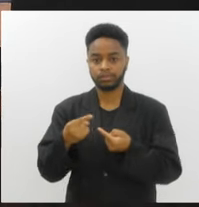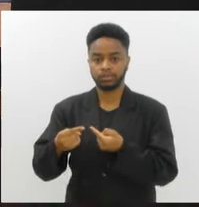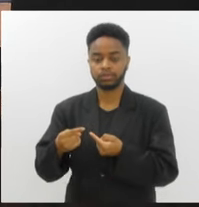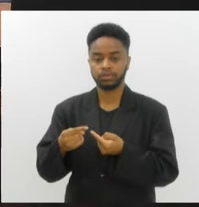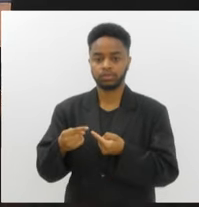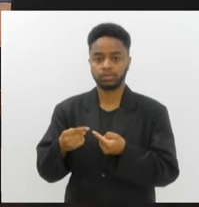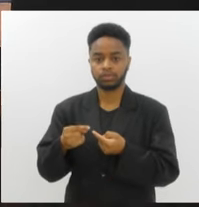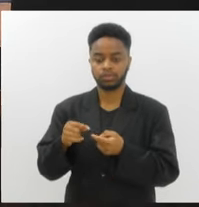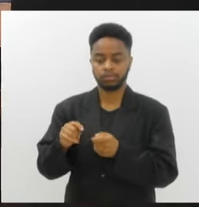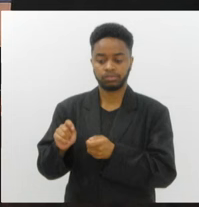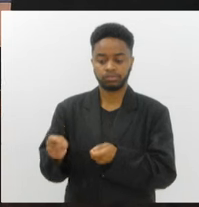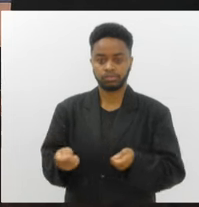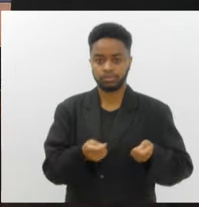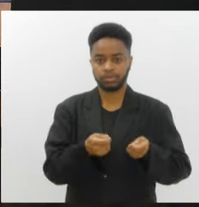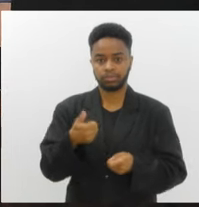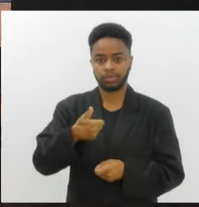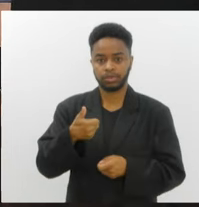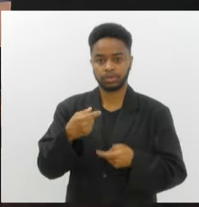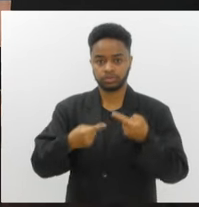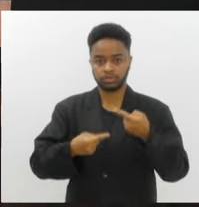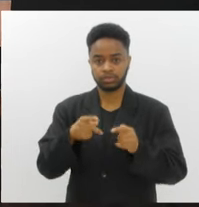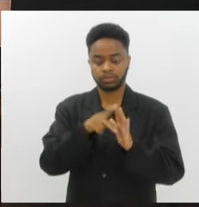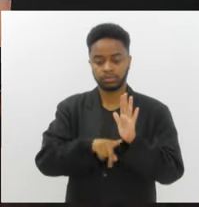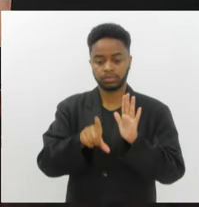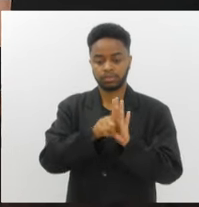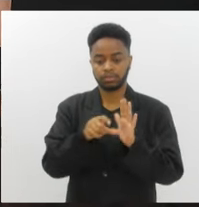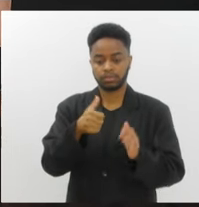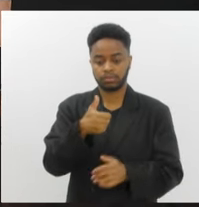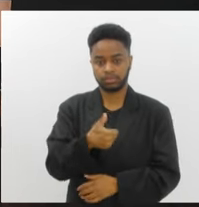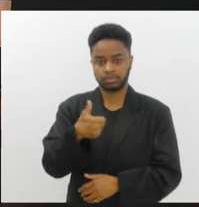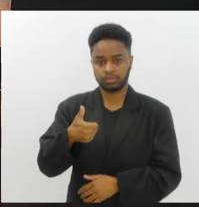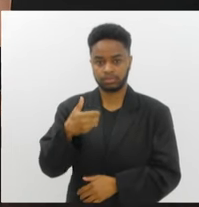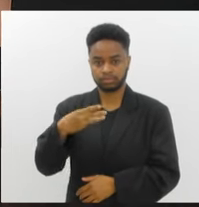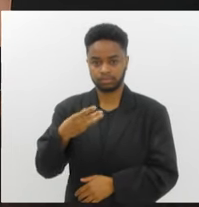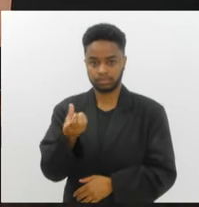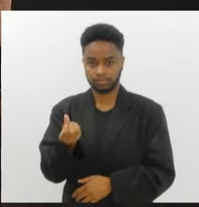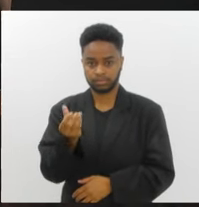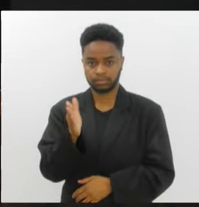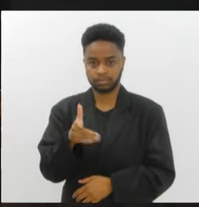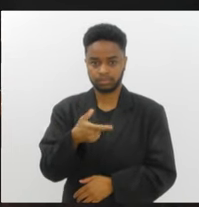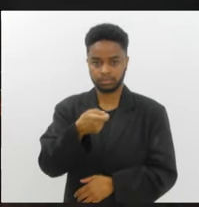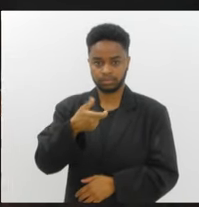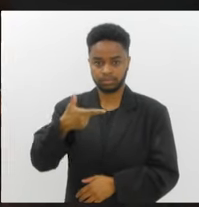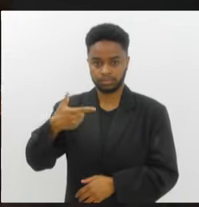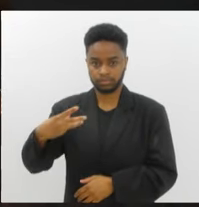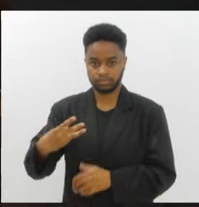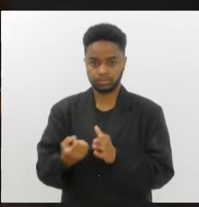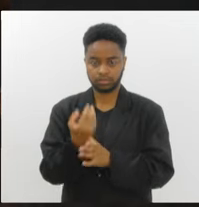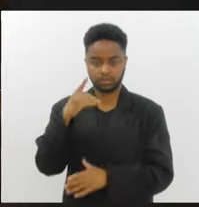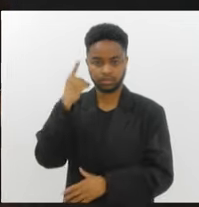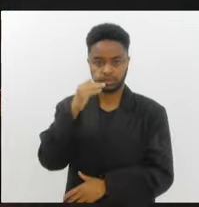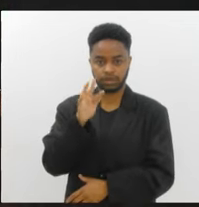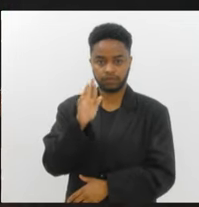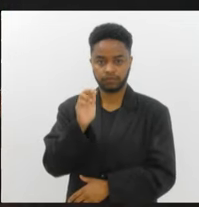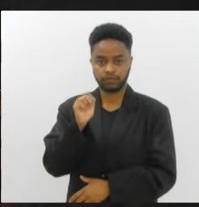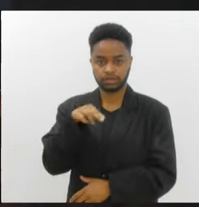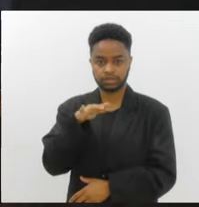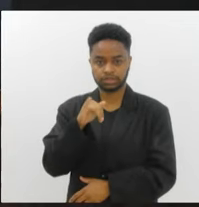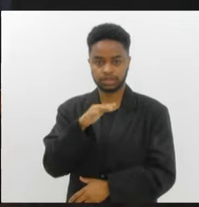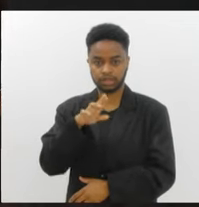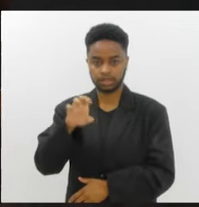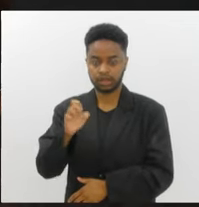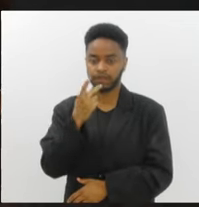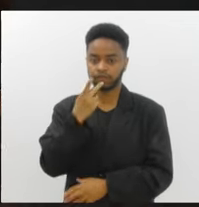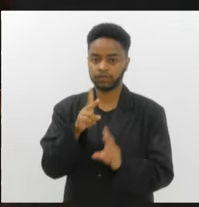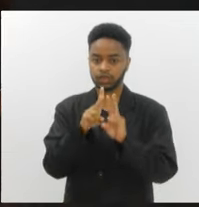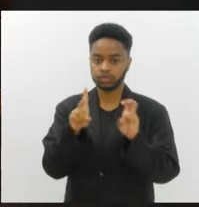primeira discussão, projeto de lei número 1136 de 2023, de autoria da deputada Franciane Mota, que